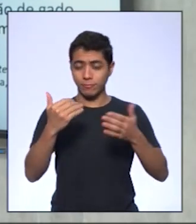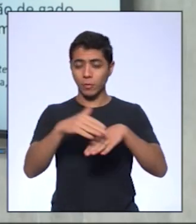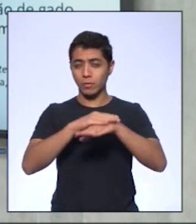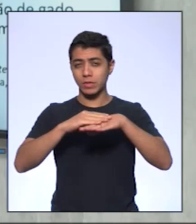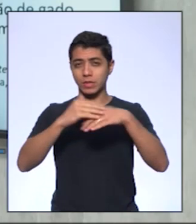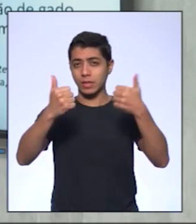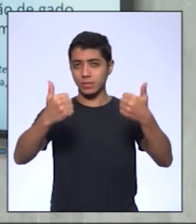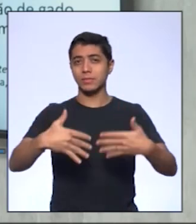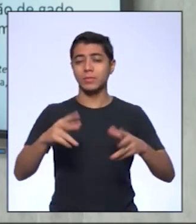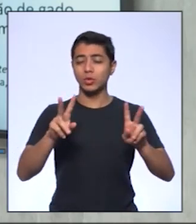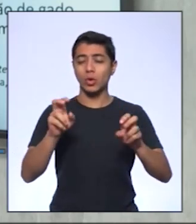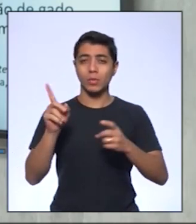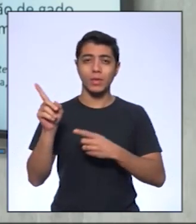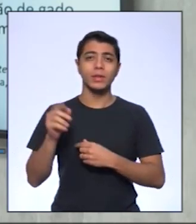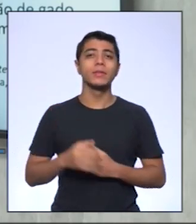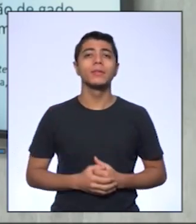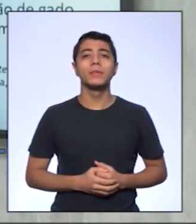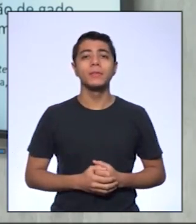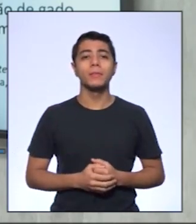Olha aqui.